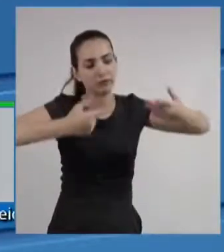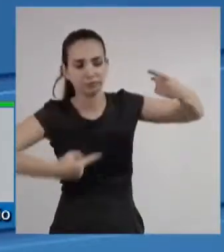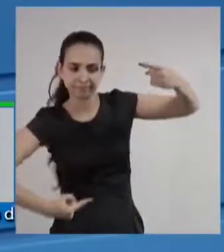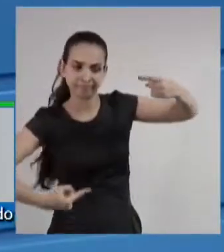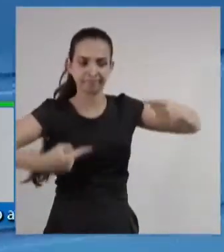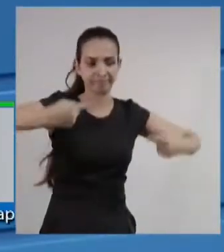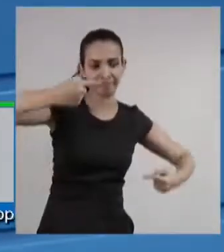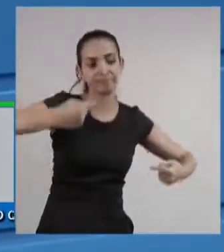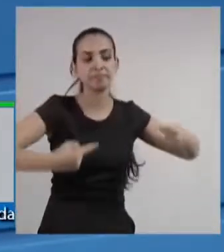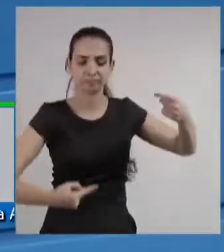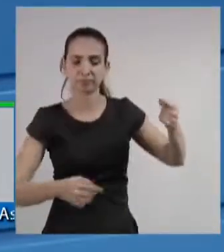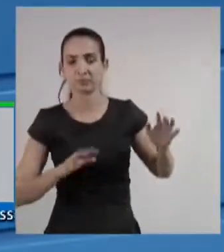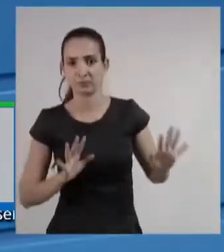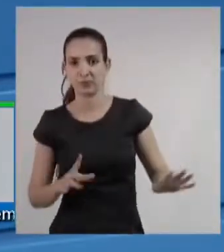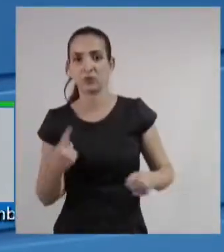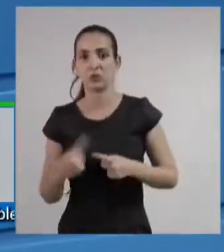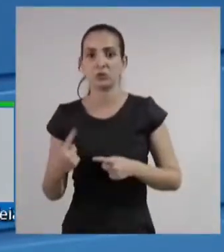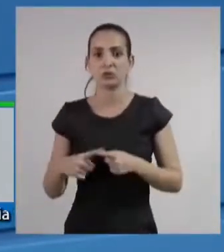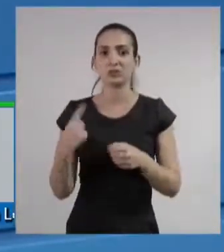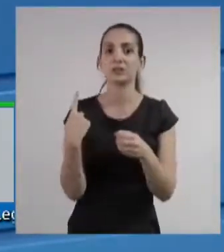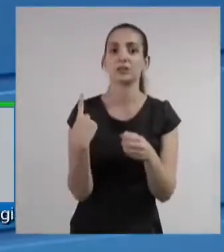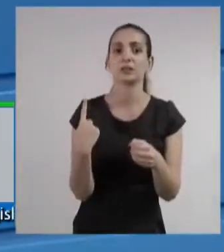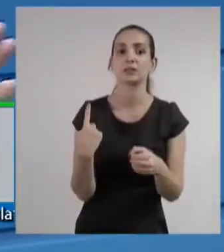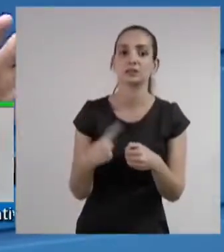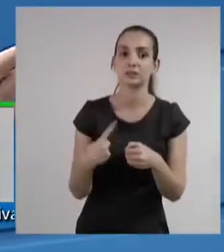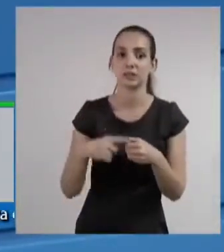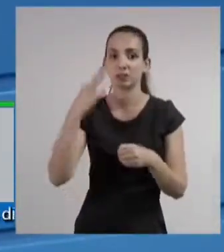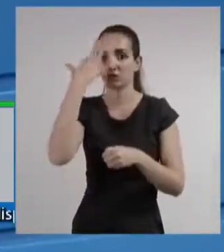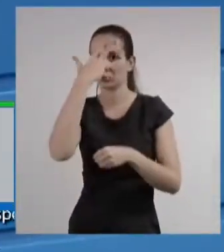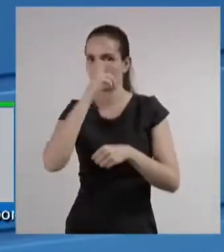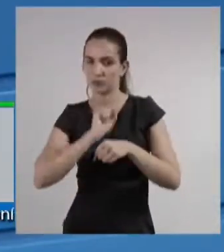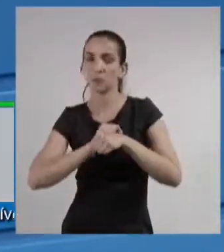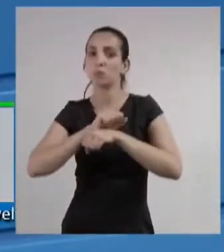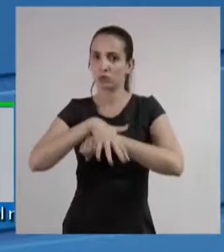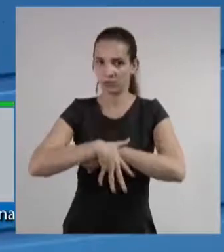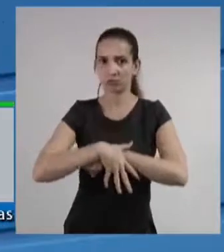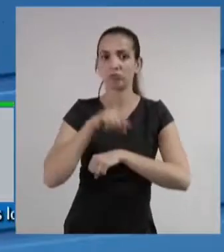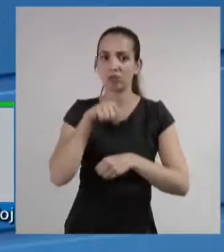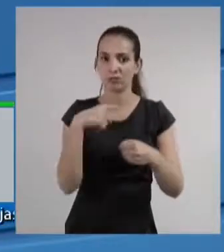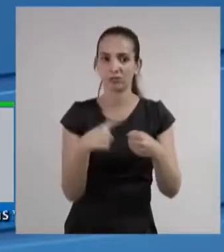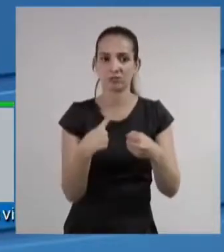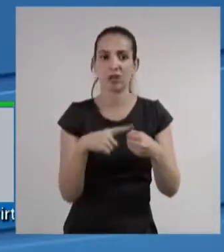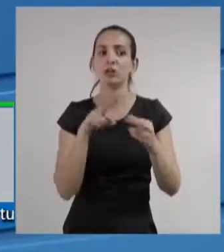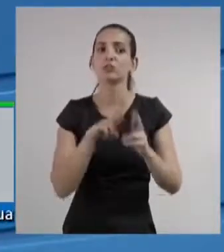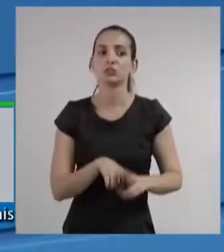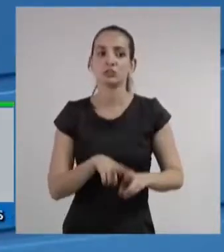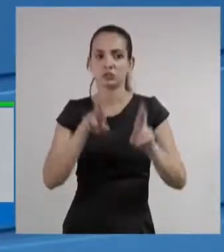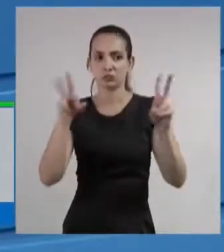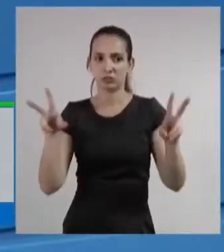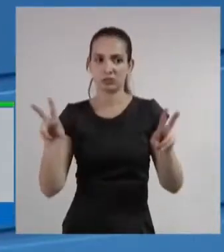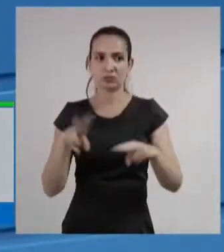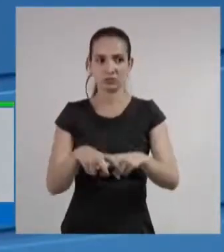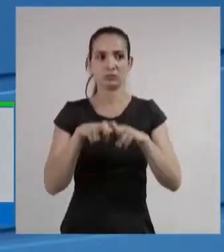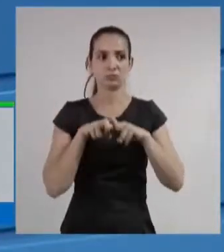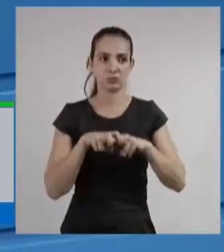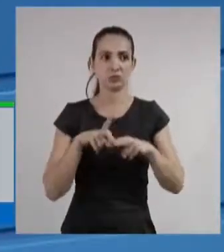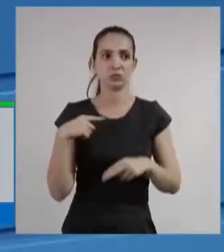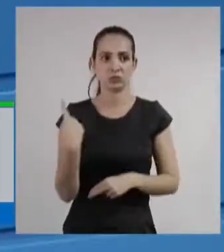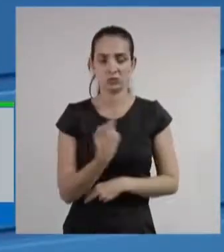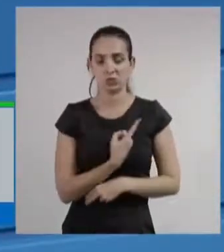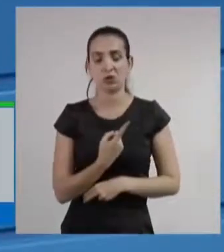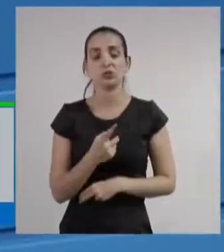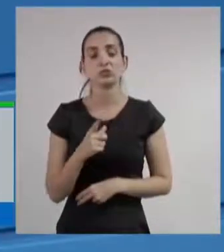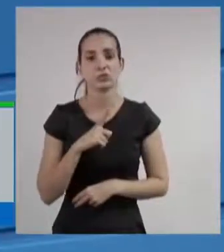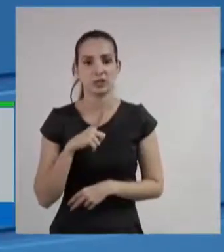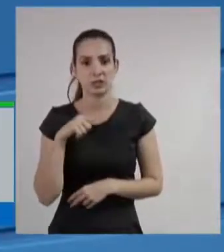que... Bonito é diferente. Acho que isso é ponto pacífico. E eu acho que nós temos uma lei